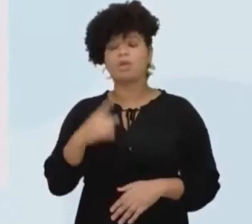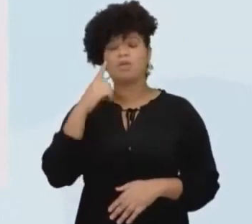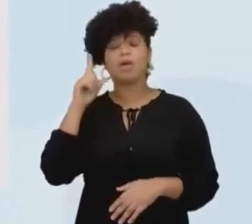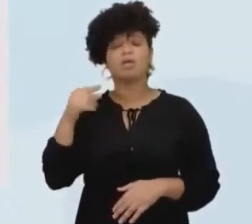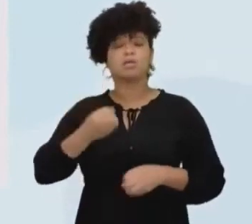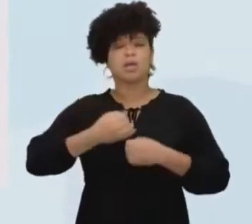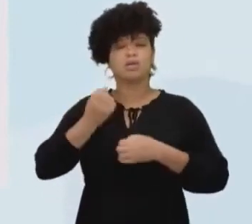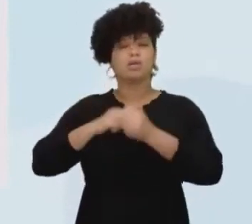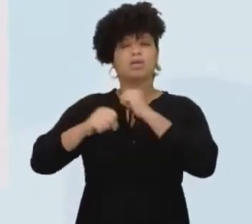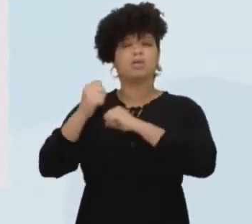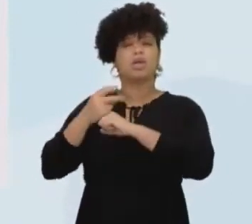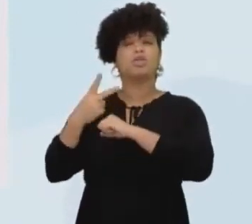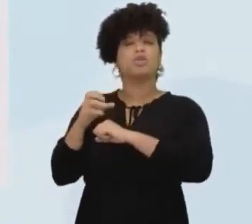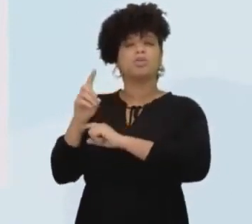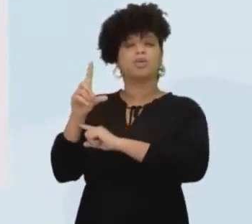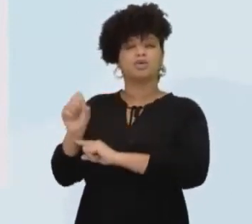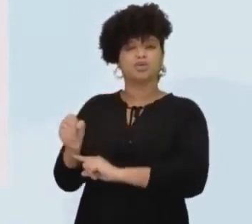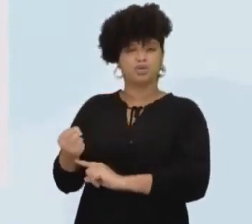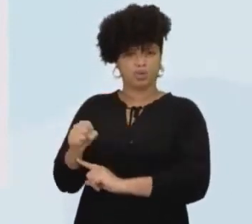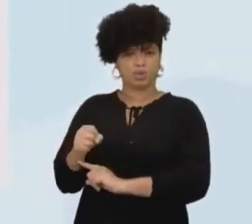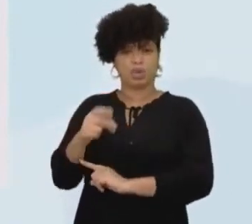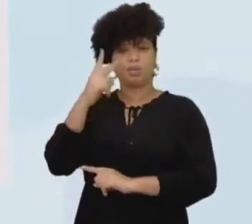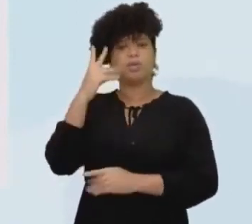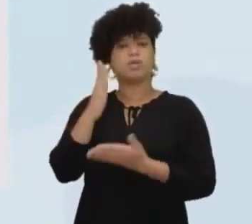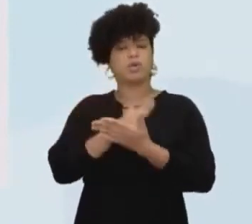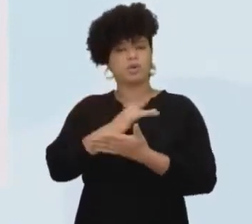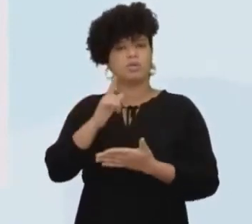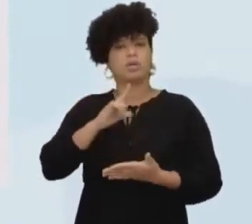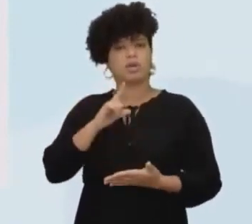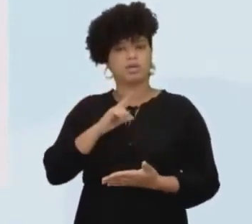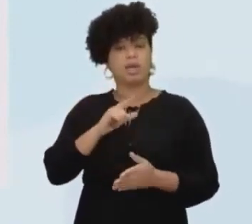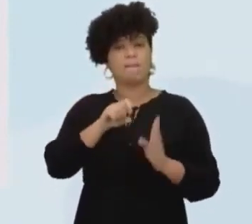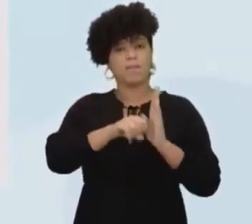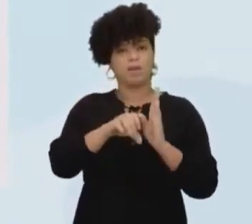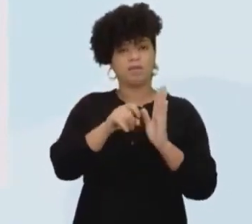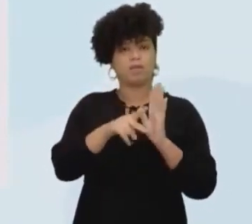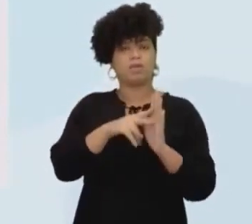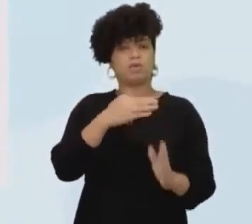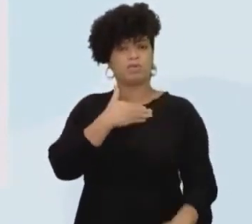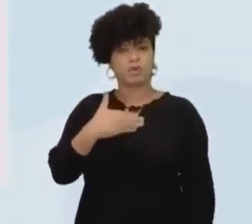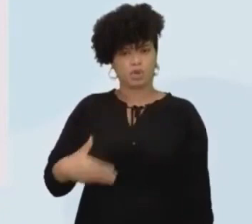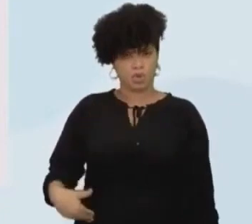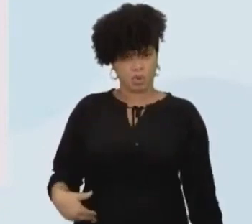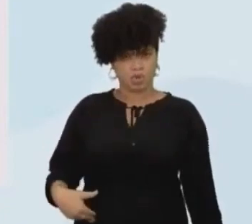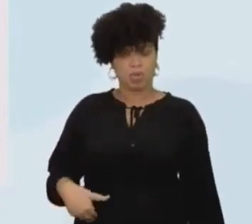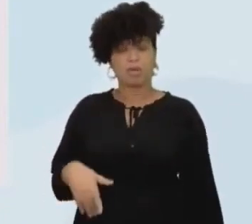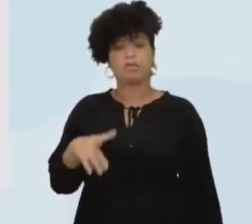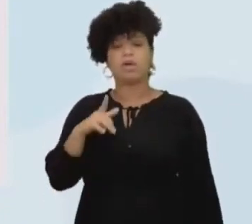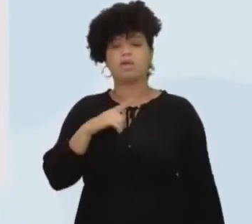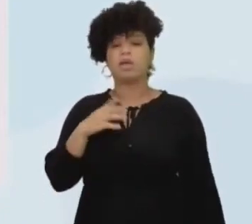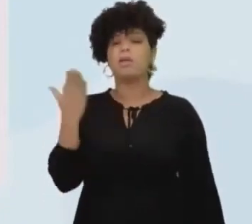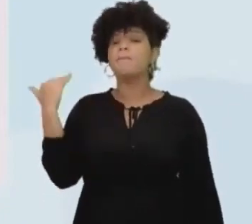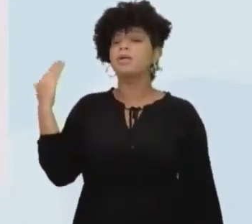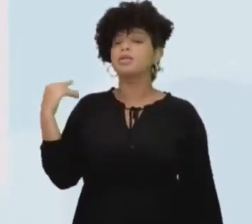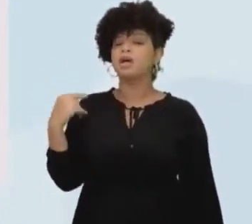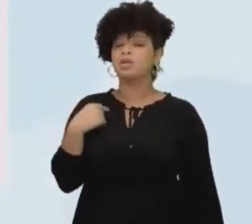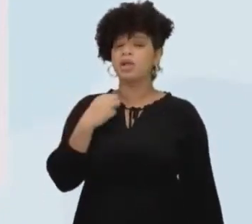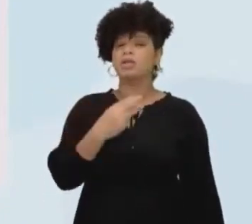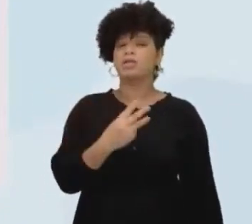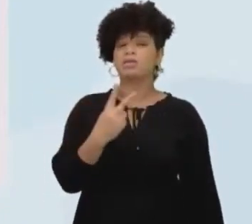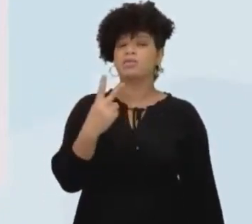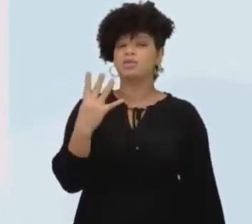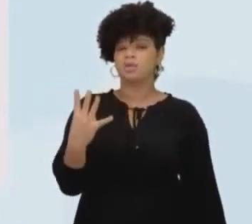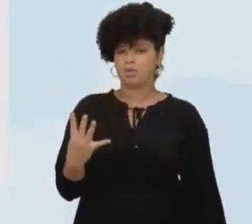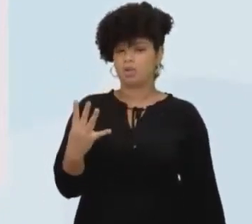aí de 2018 então quem recebe Bolsa Família naquela época recebi em média 324 reais per